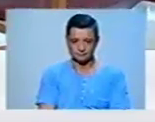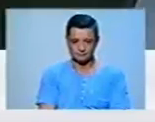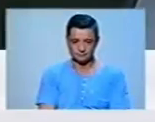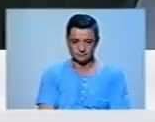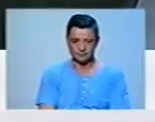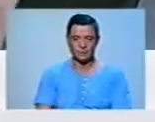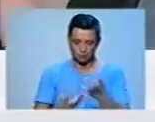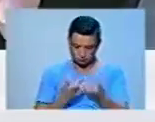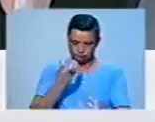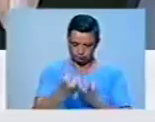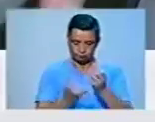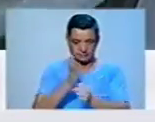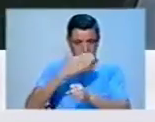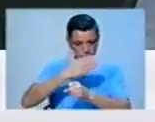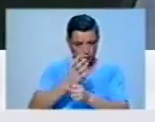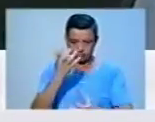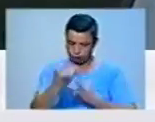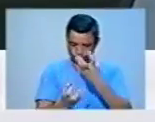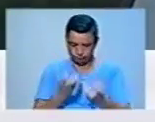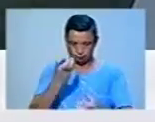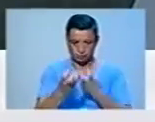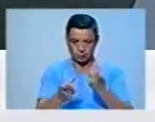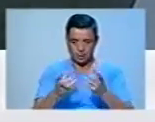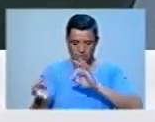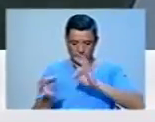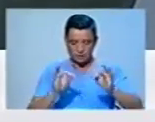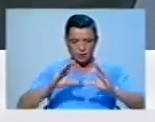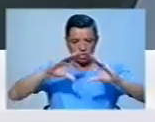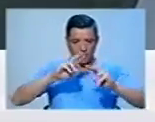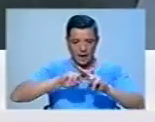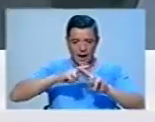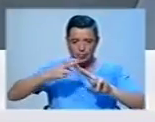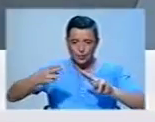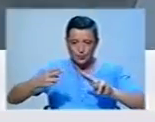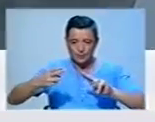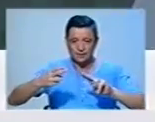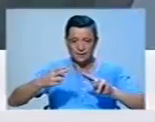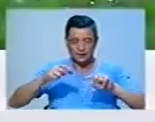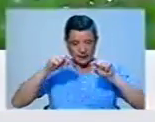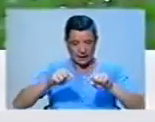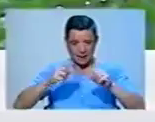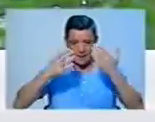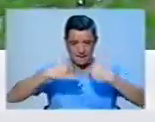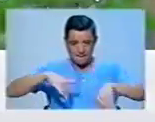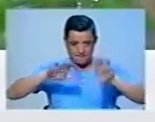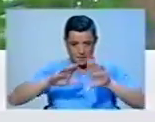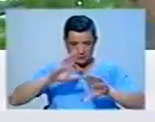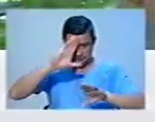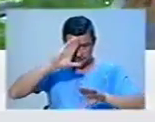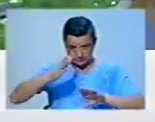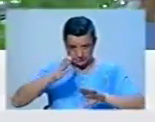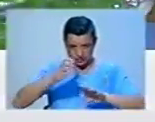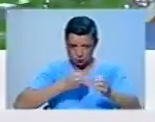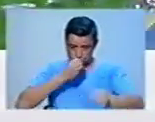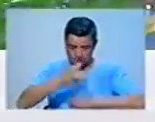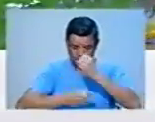Vamos deixar que a cebola fique macia. Hoje vamos preparar um recheio de atum para os nossos pastéis de massa tenra, mas já sabem, aliás já o